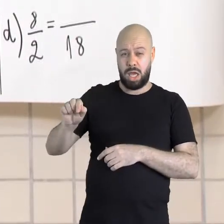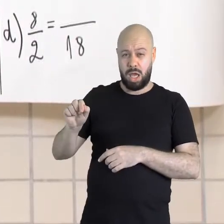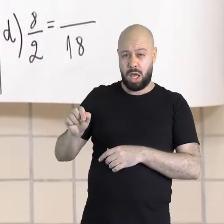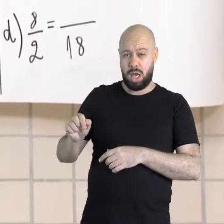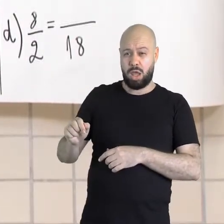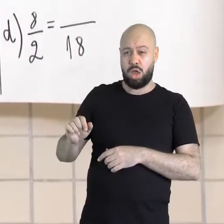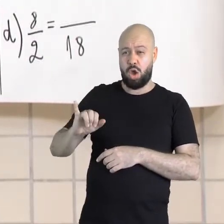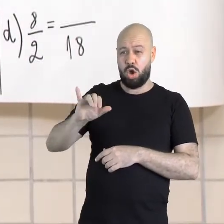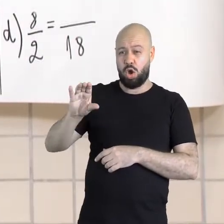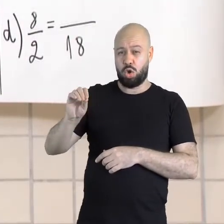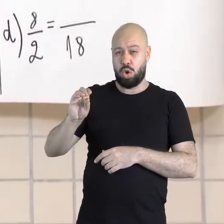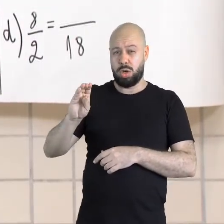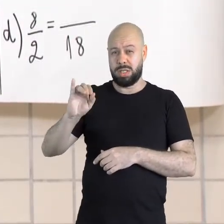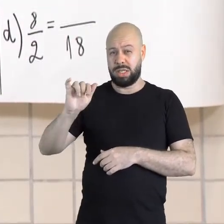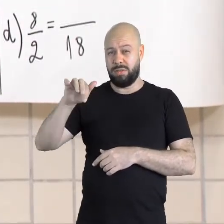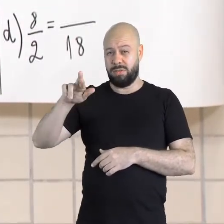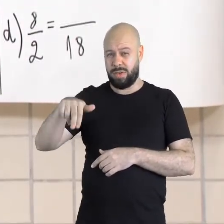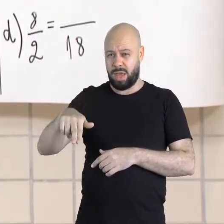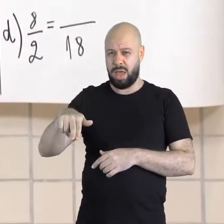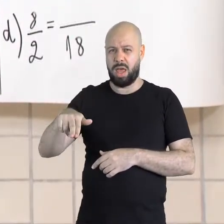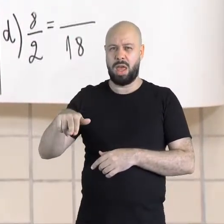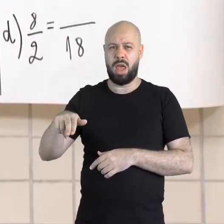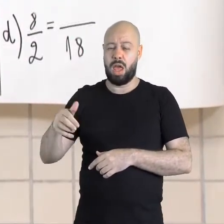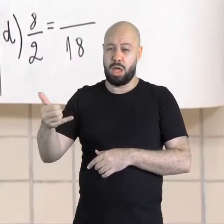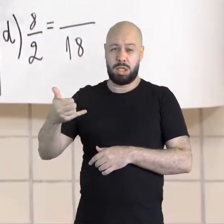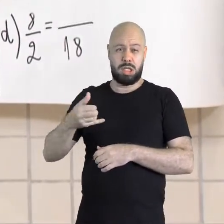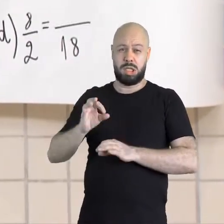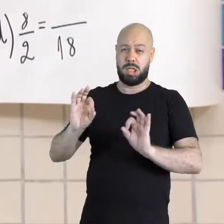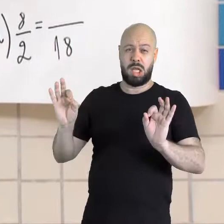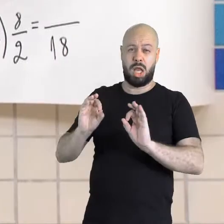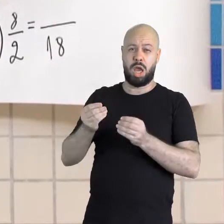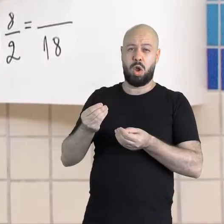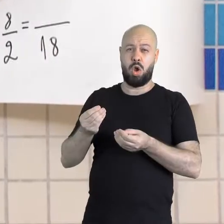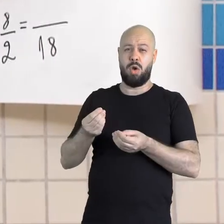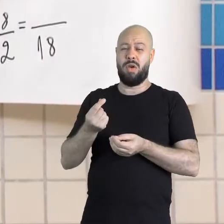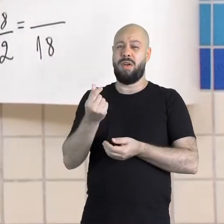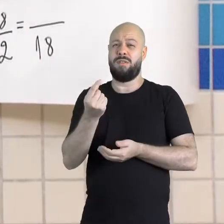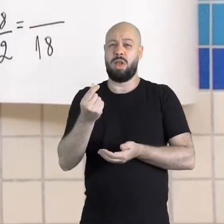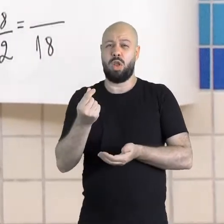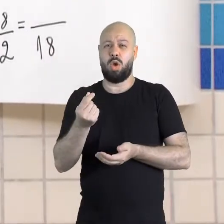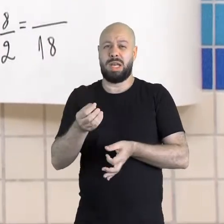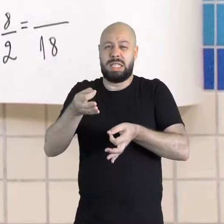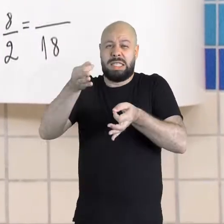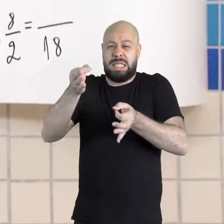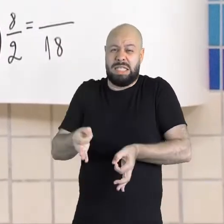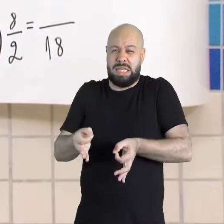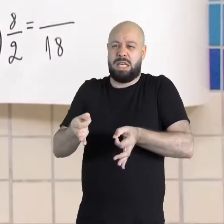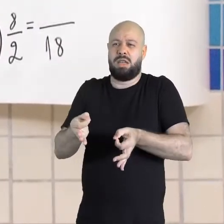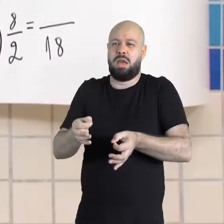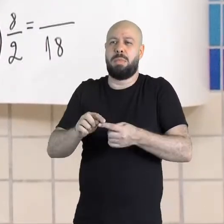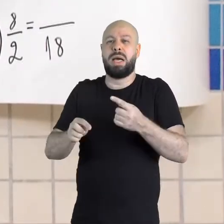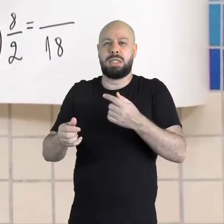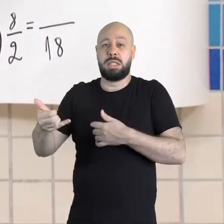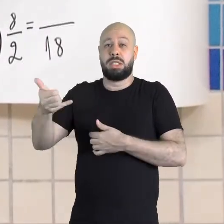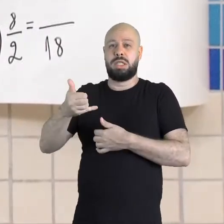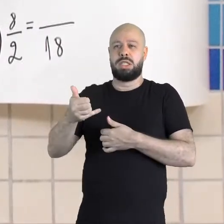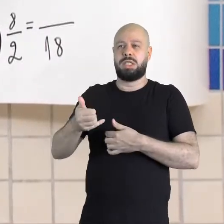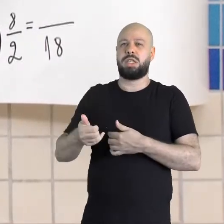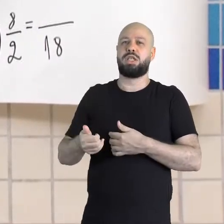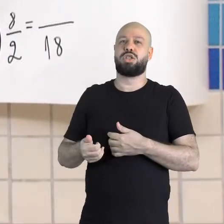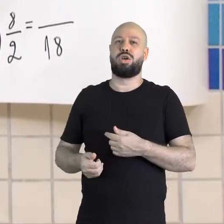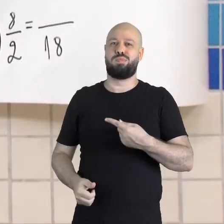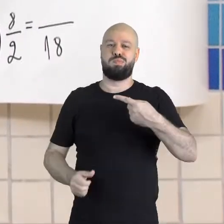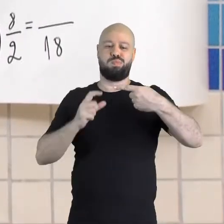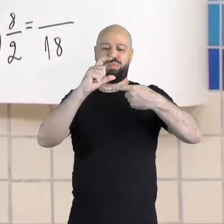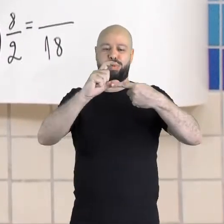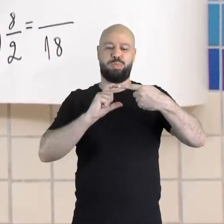falou e não nos falou quanto que ele gasta todo mês em dinheiro. Ele só falou em